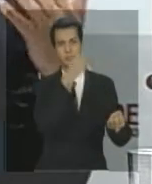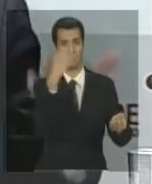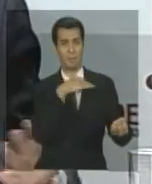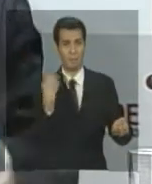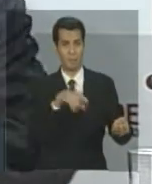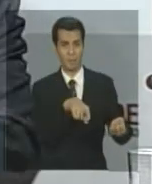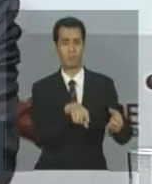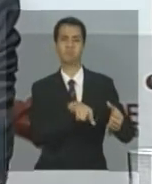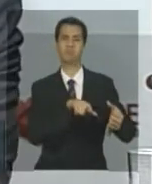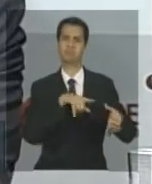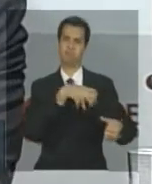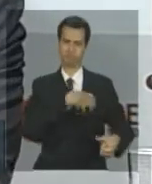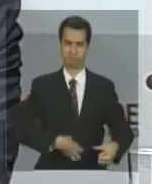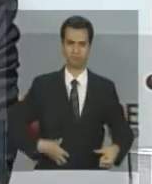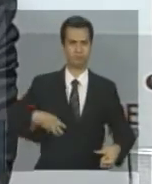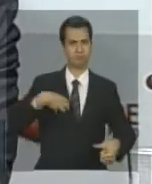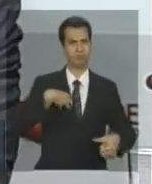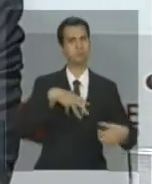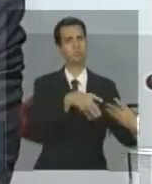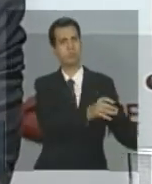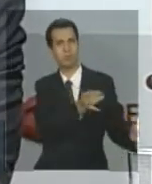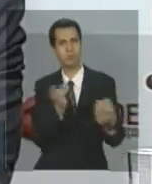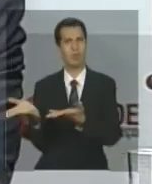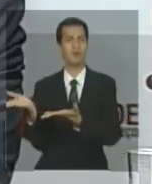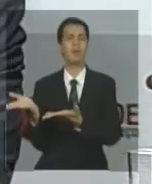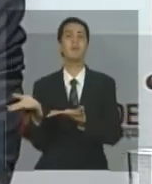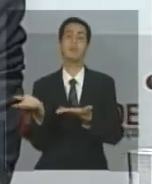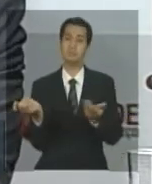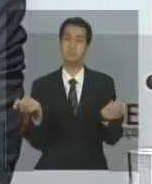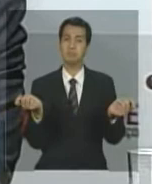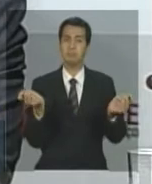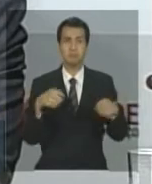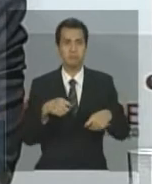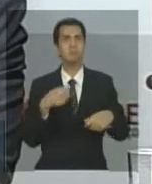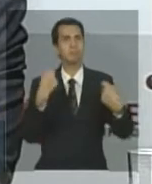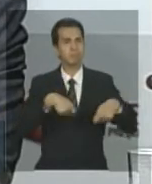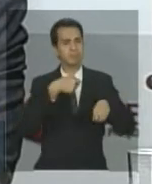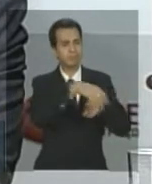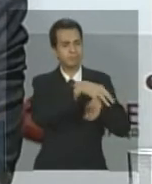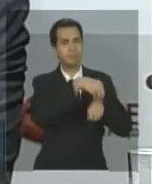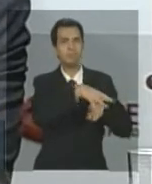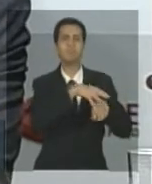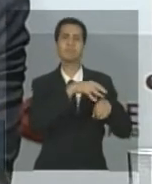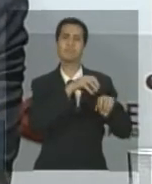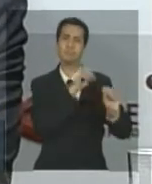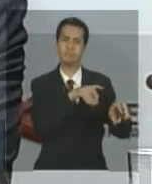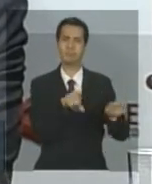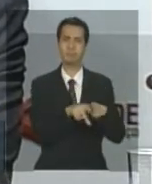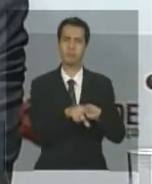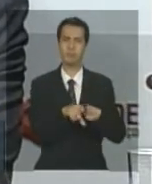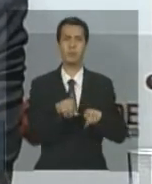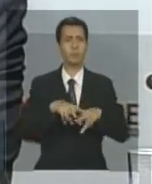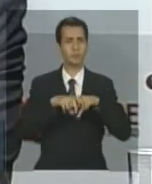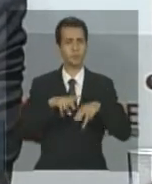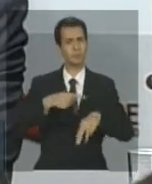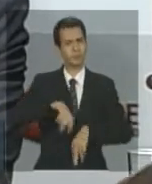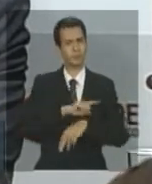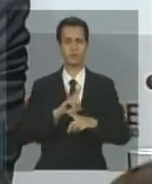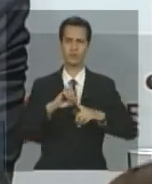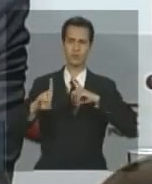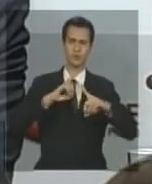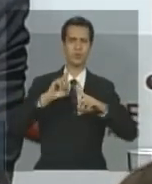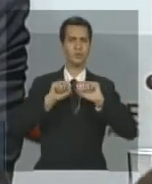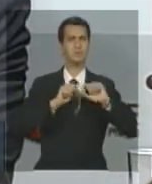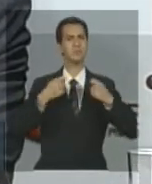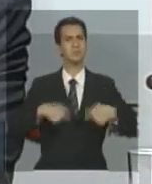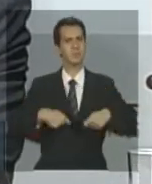próprio ministro, coordenado esse comitê pelo professor Silvano Raia, na aposta de que melhorar e expandir o acesso